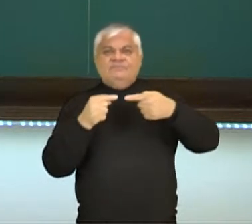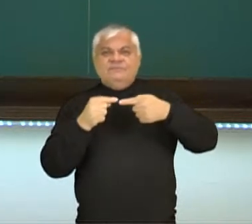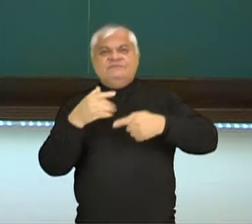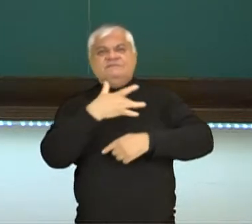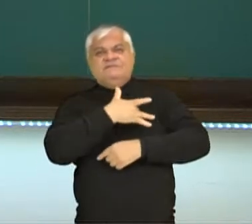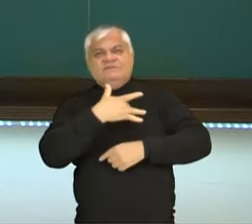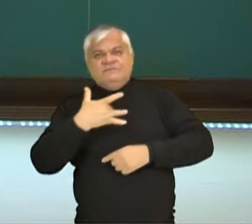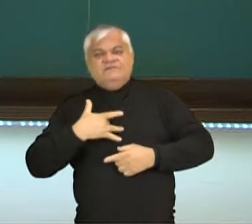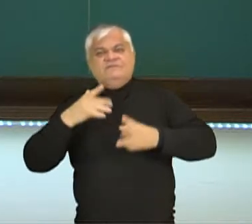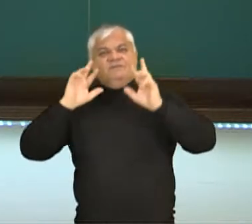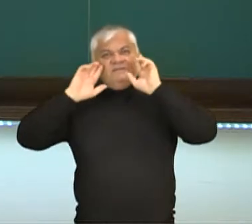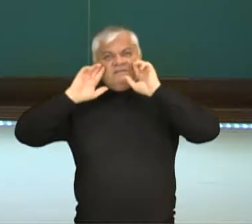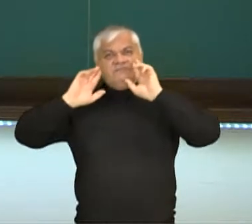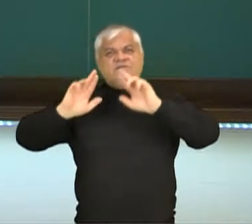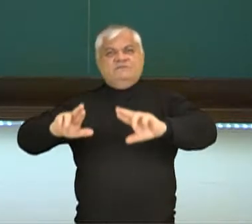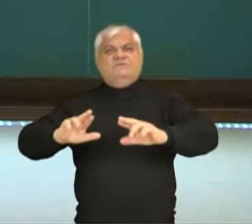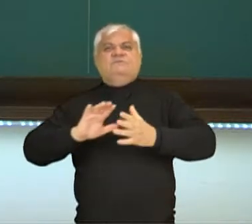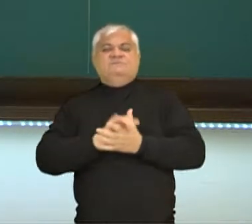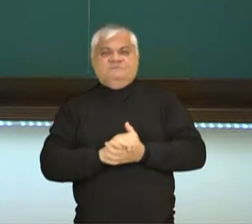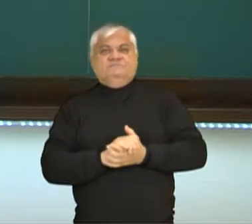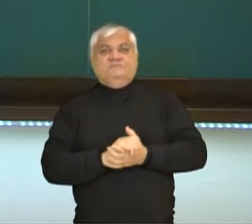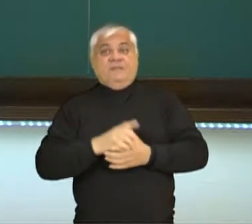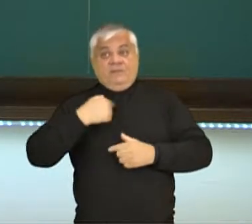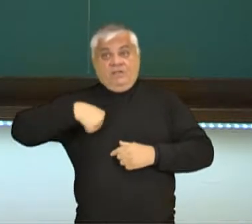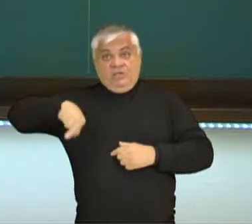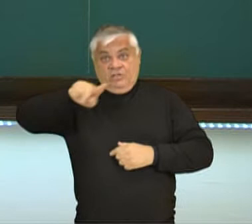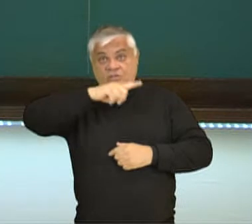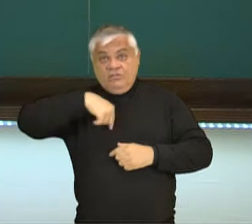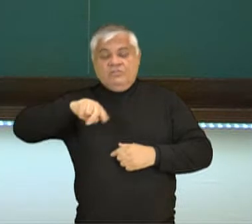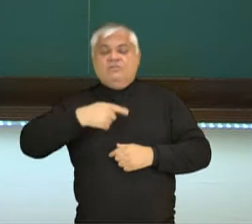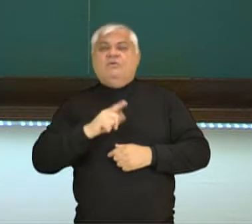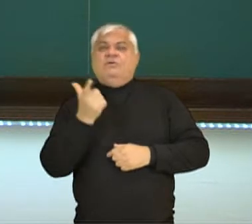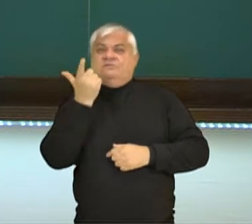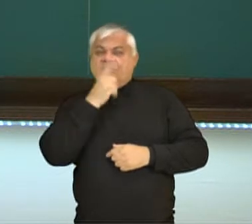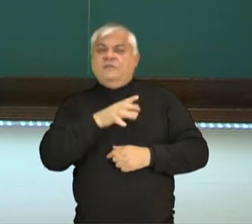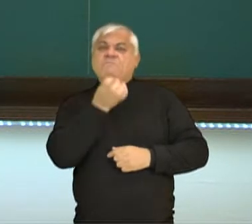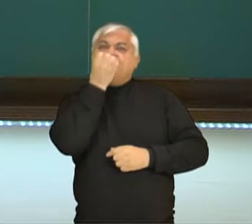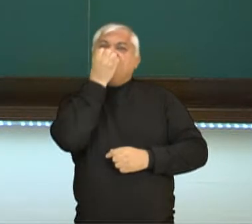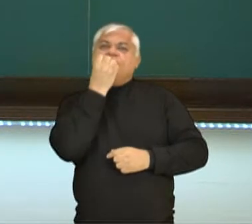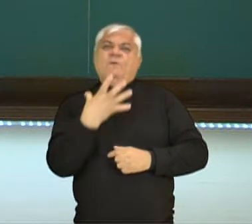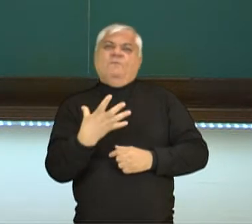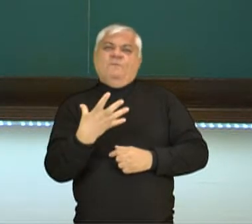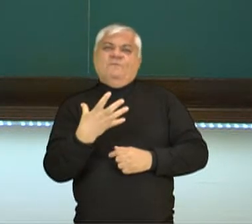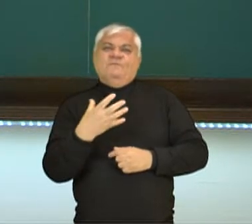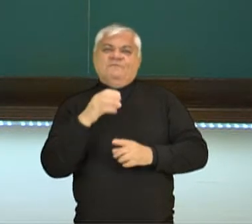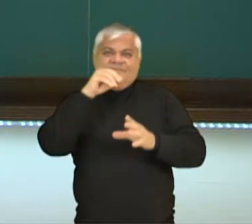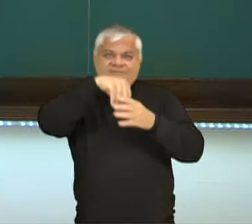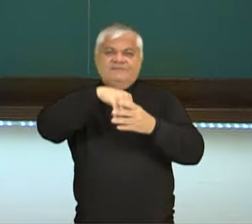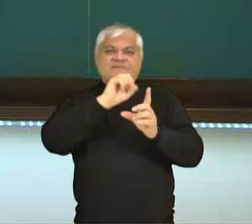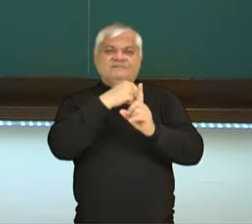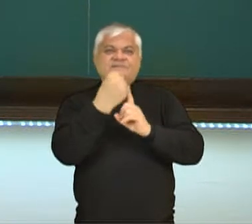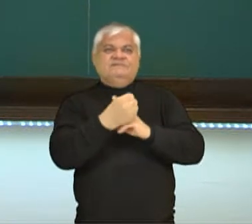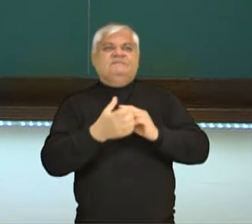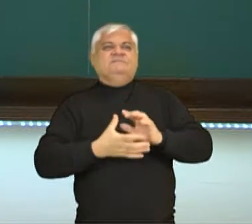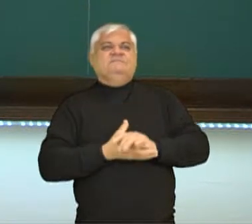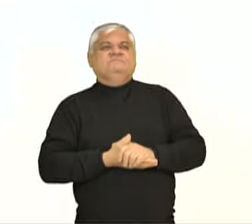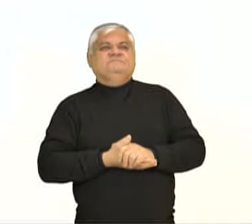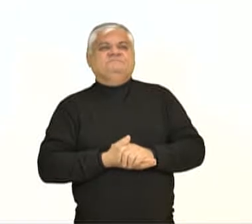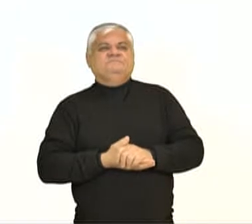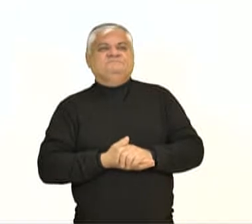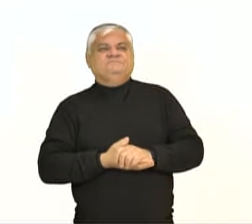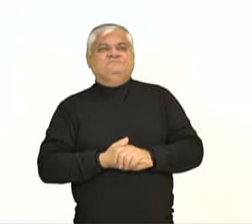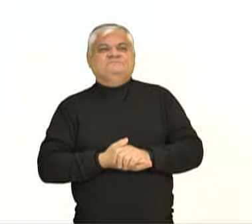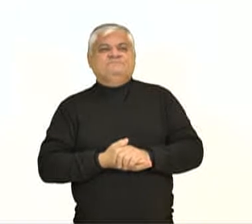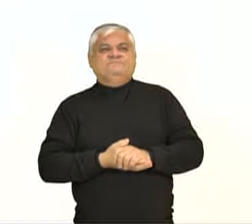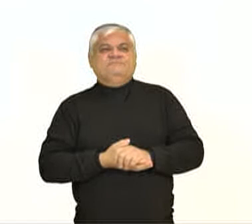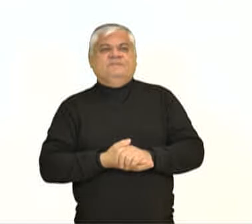saudável, respeitoso, né? Para que a gente tenha bons exemplos na nossa sociedade. Beleza? Então aqui, ó, a